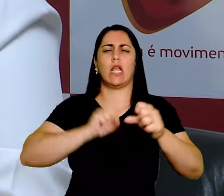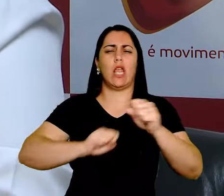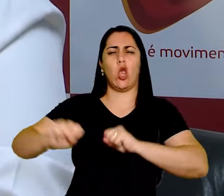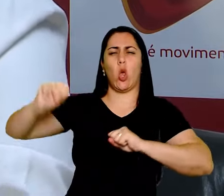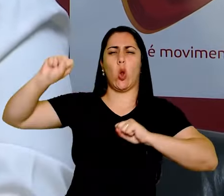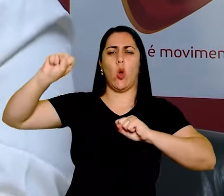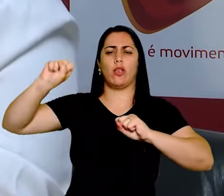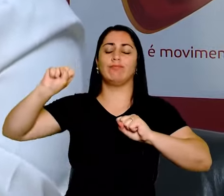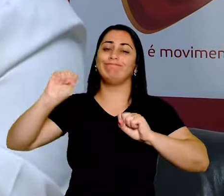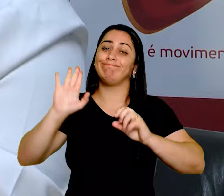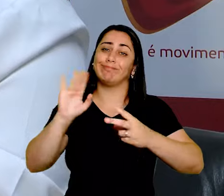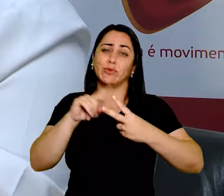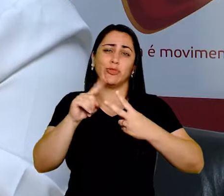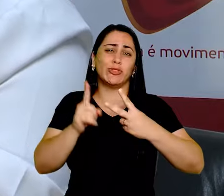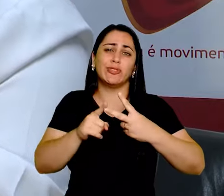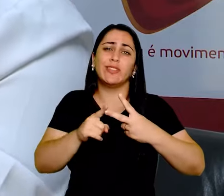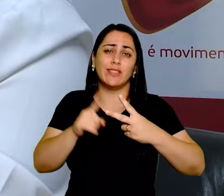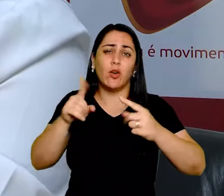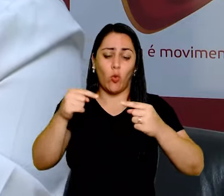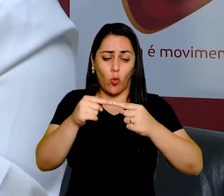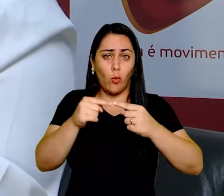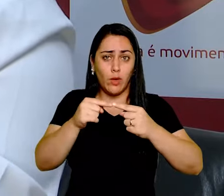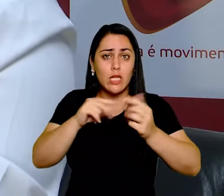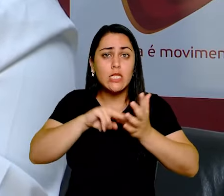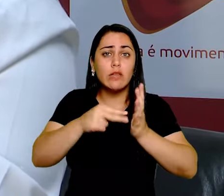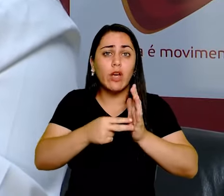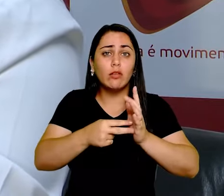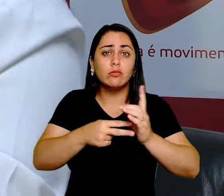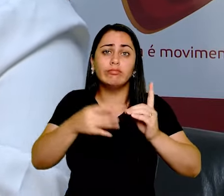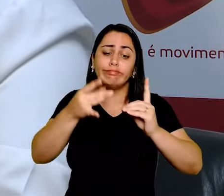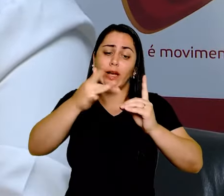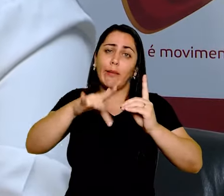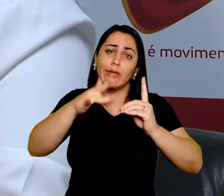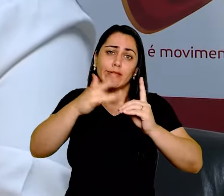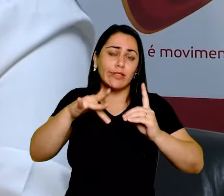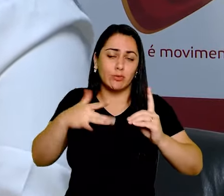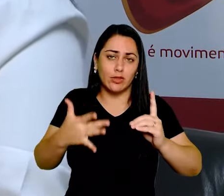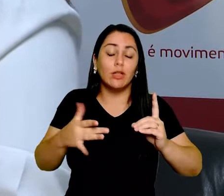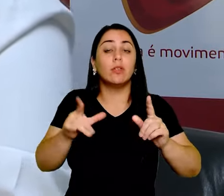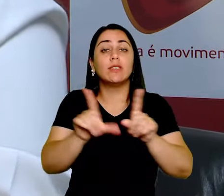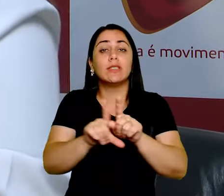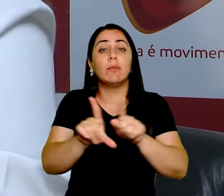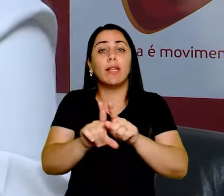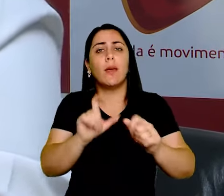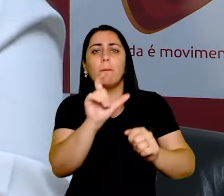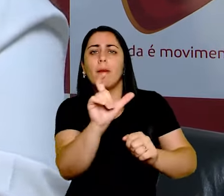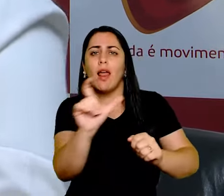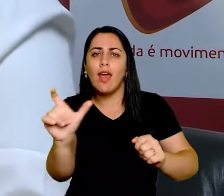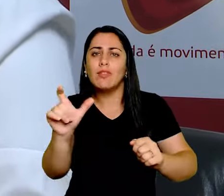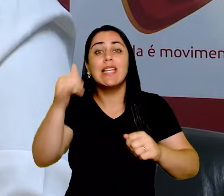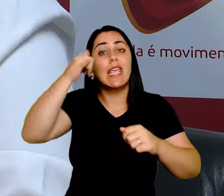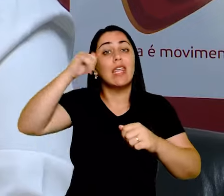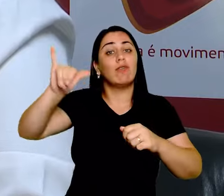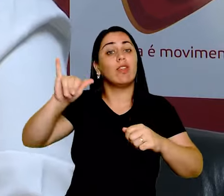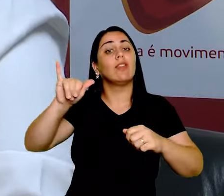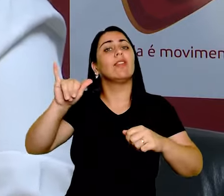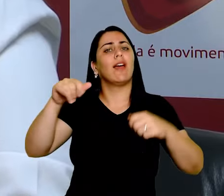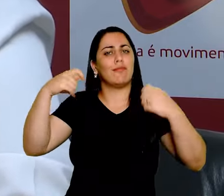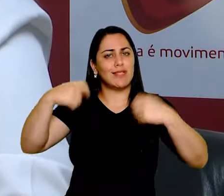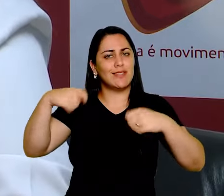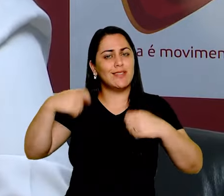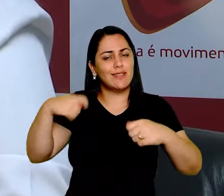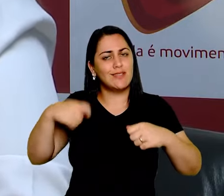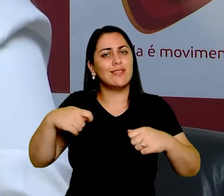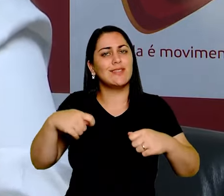isso. Então, são dois aspectos que viram capacitismo, né? Junto com isso, existem termos que a gente aprende a evitar